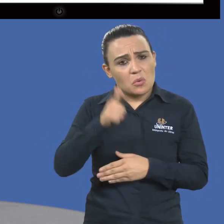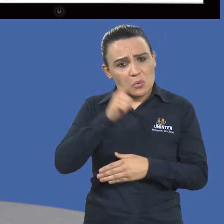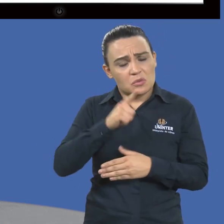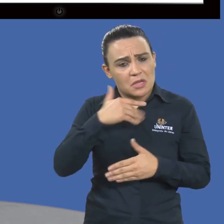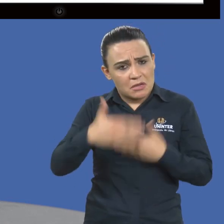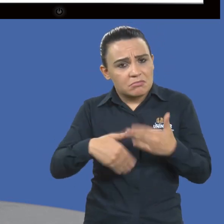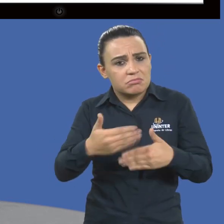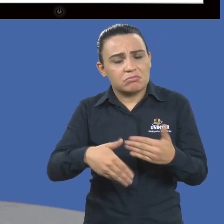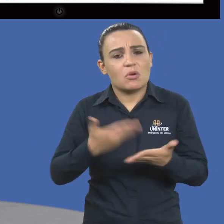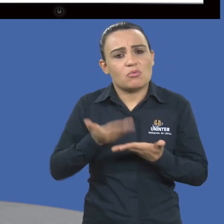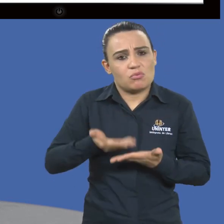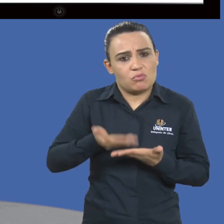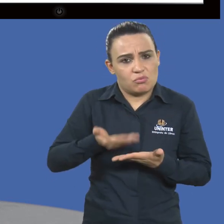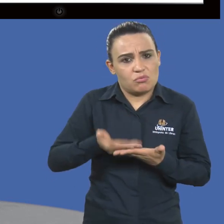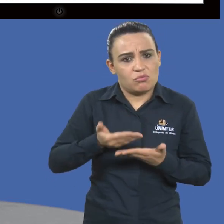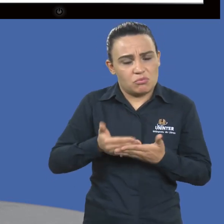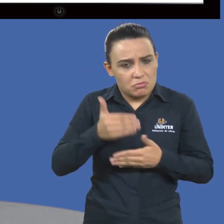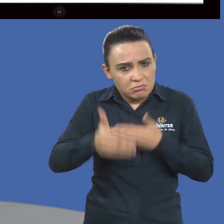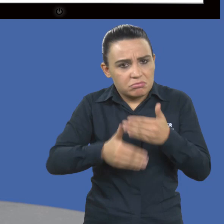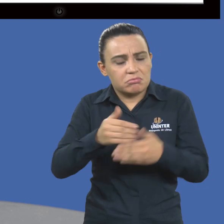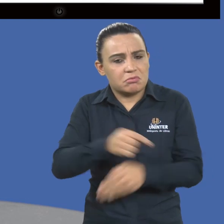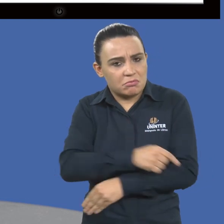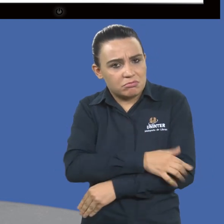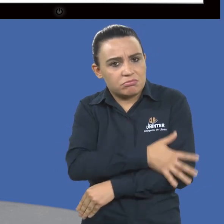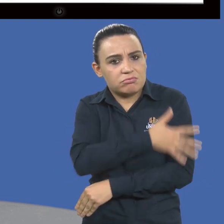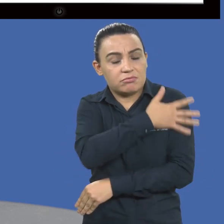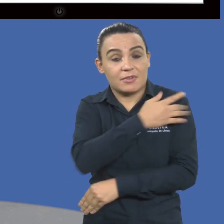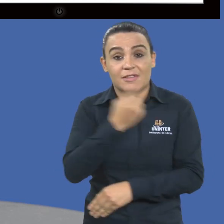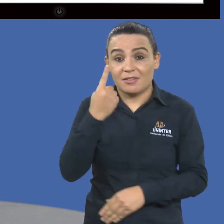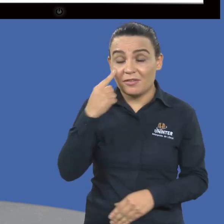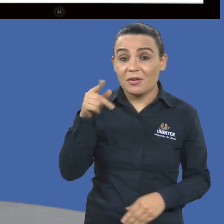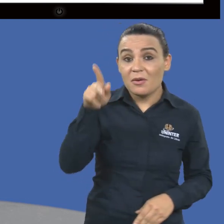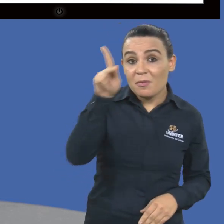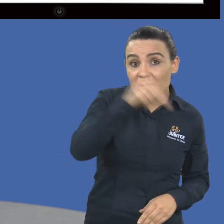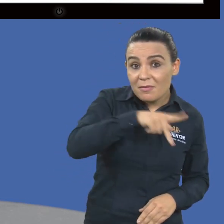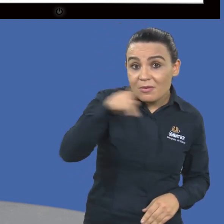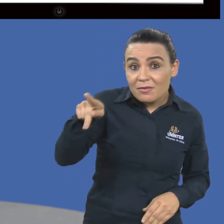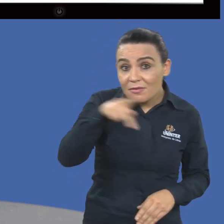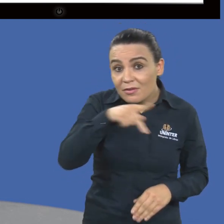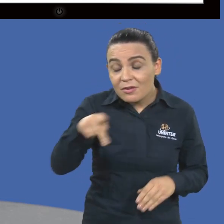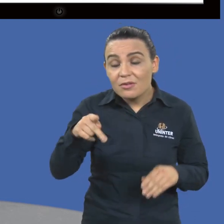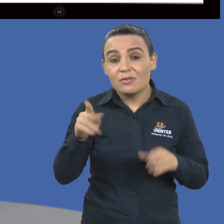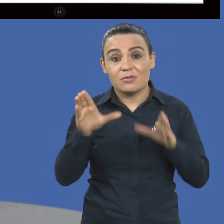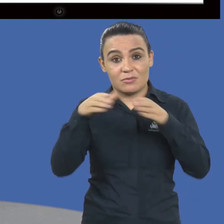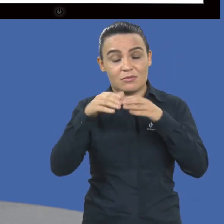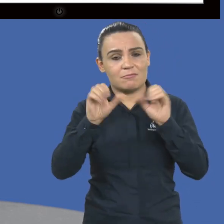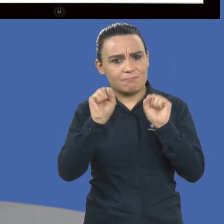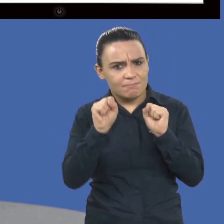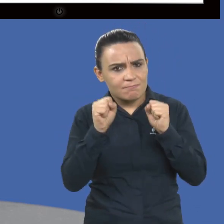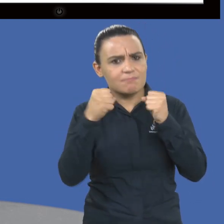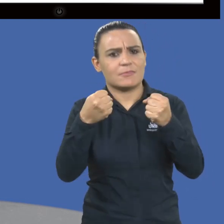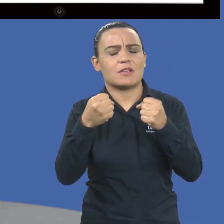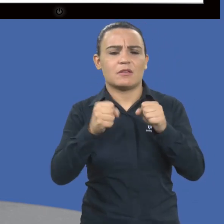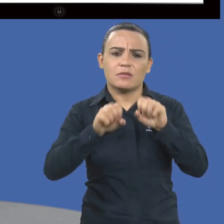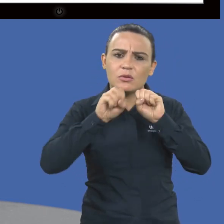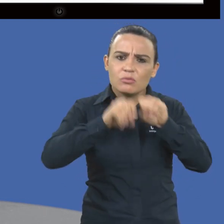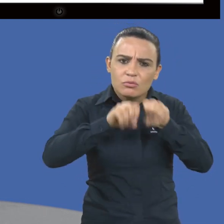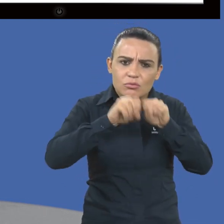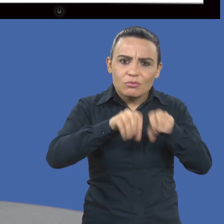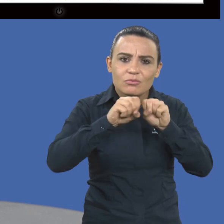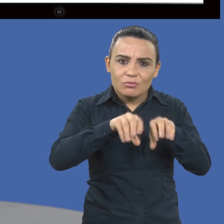em várias escolas, né, e por isso que tem tantos professores empenhados com